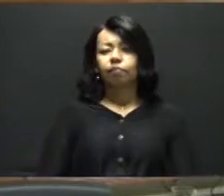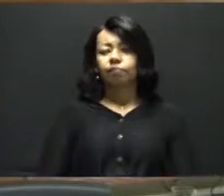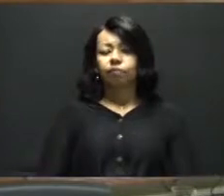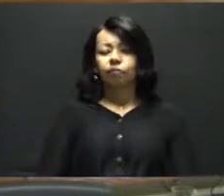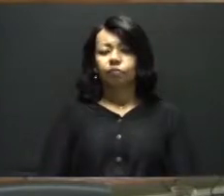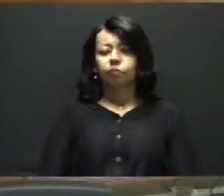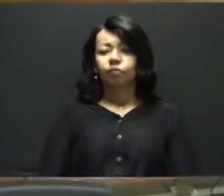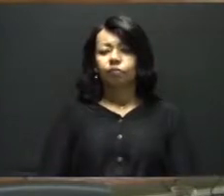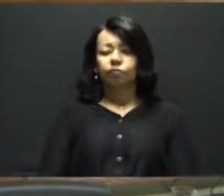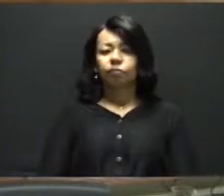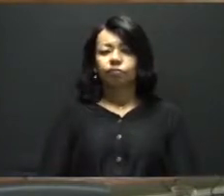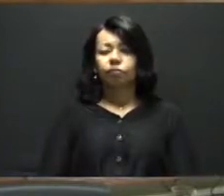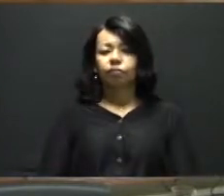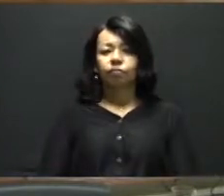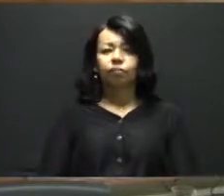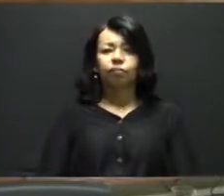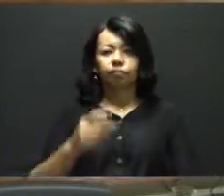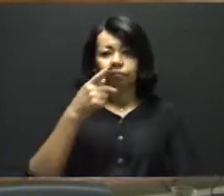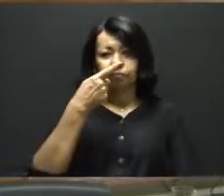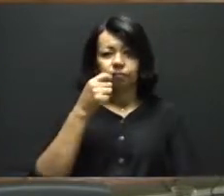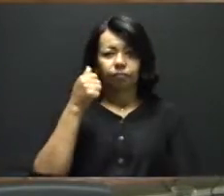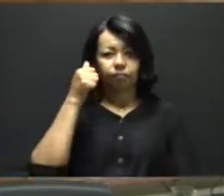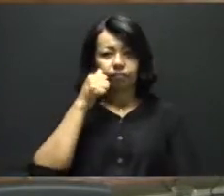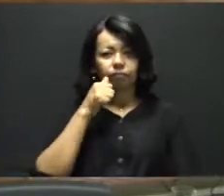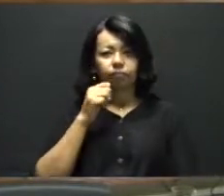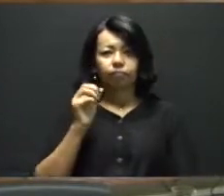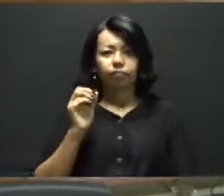bom se da palavra homenageada